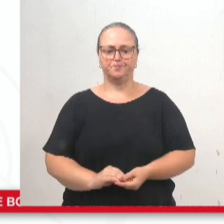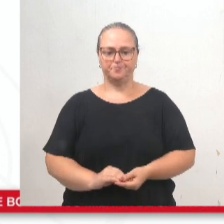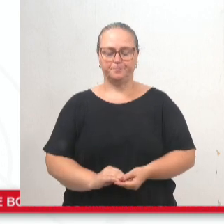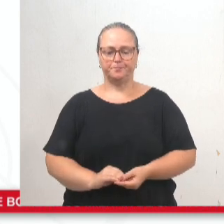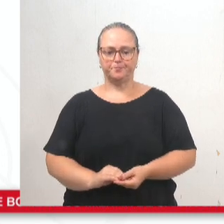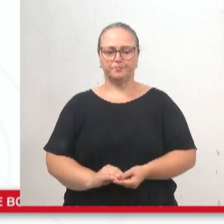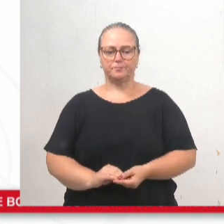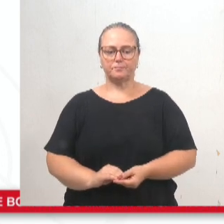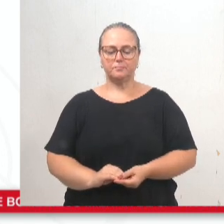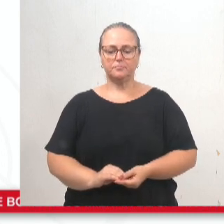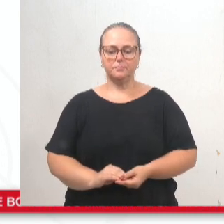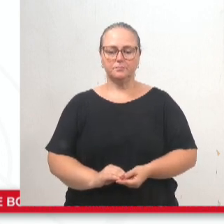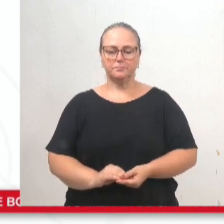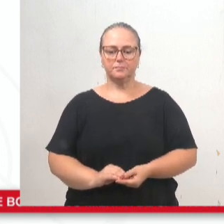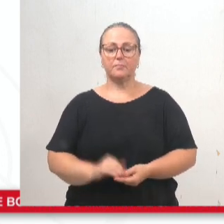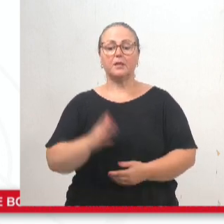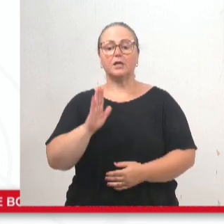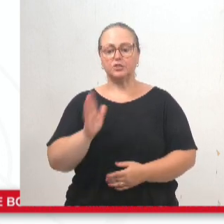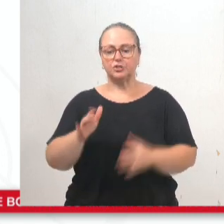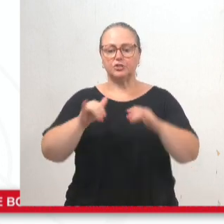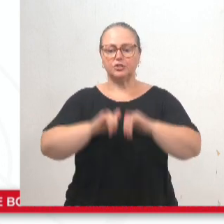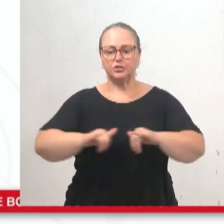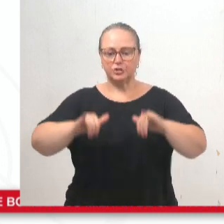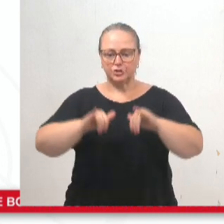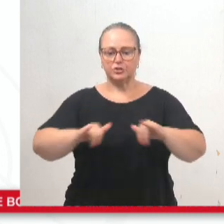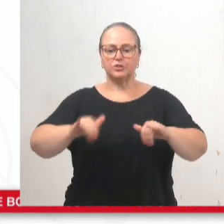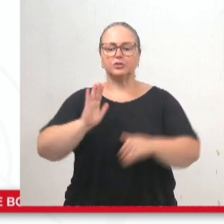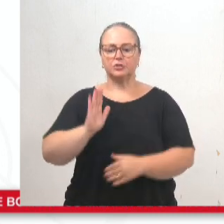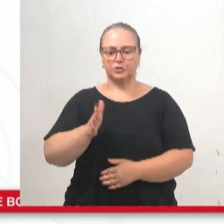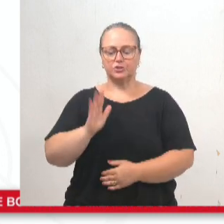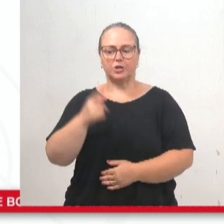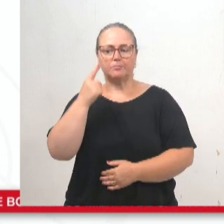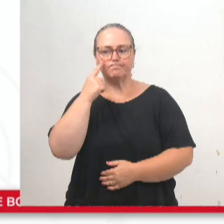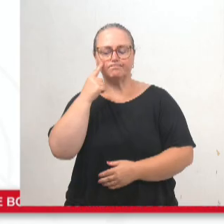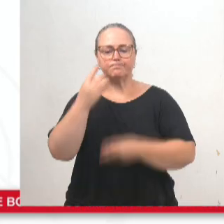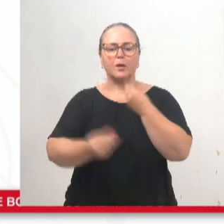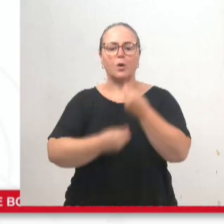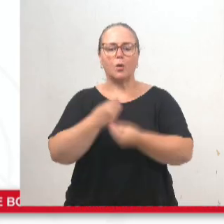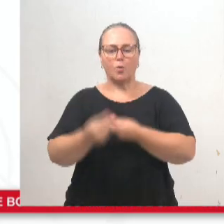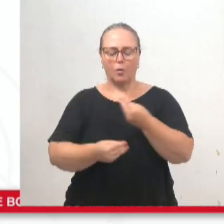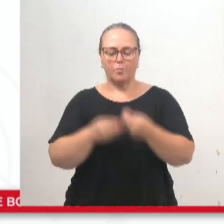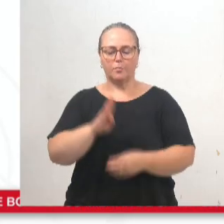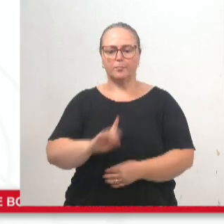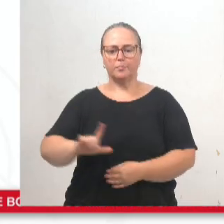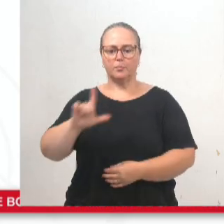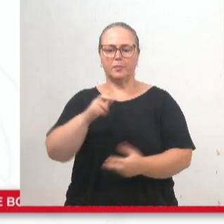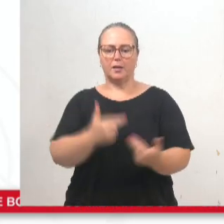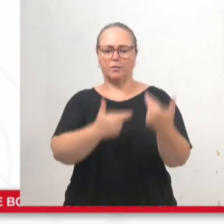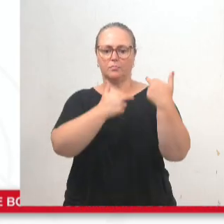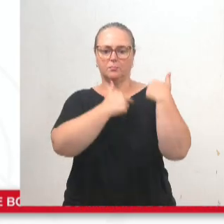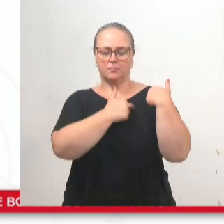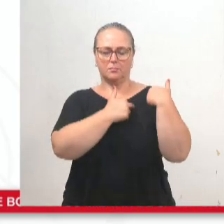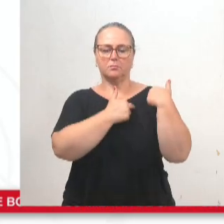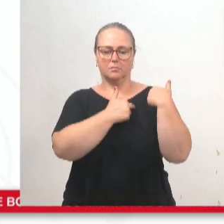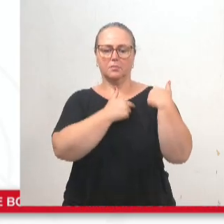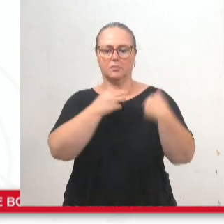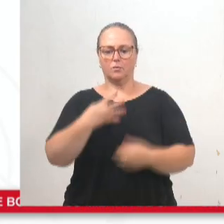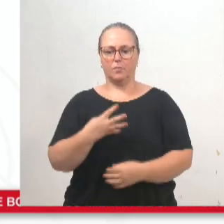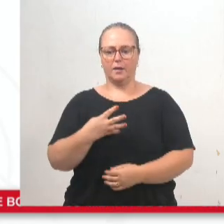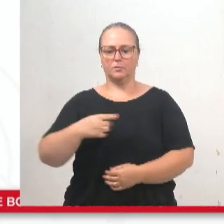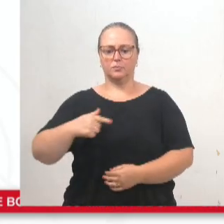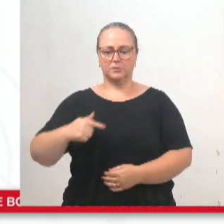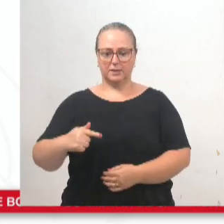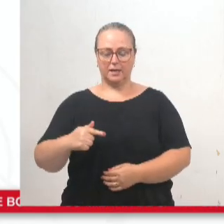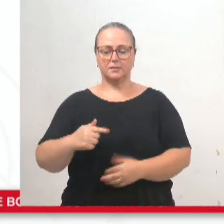agora, pelo que foi já publicado pelo governador do Estado, para trazer aqui para Blumenau, sendo responsável pelo DDD 047, onde